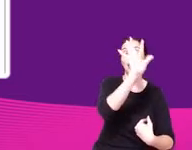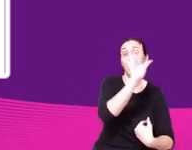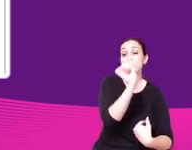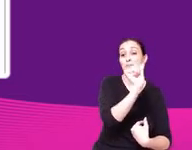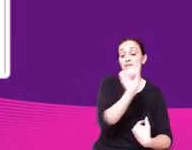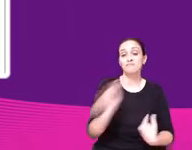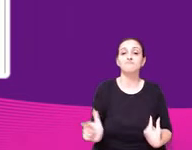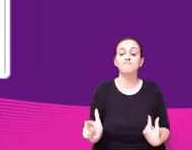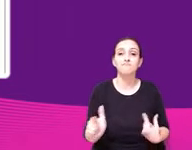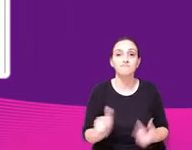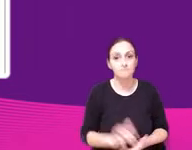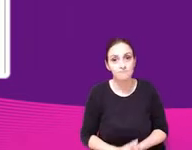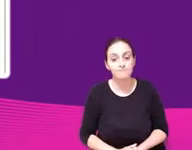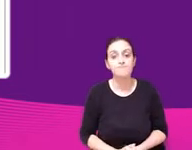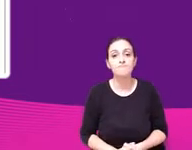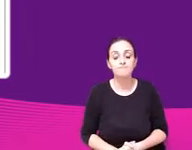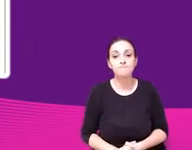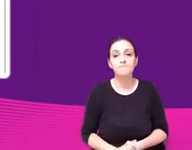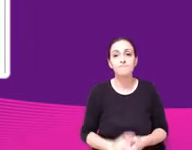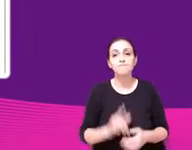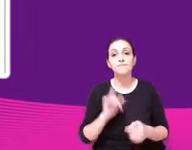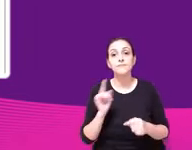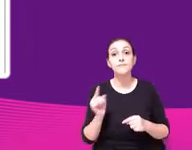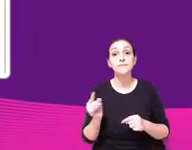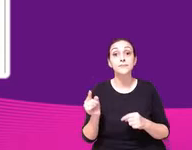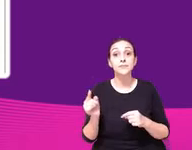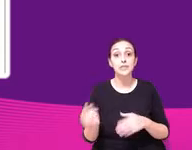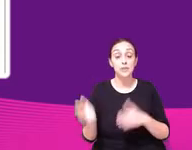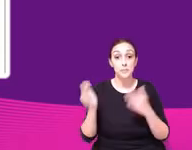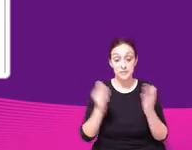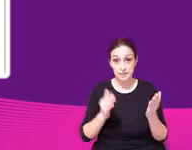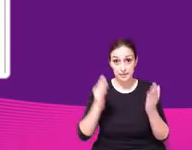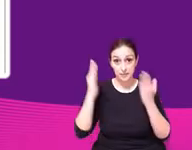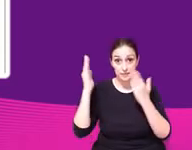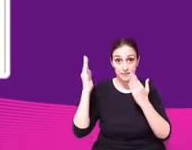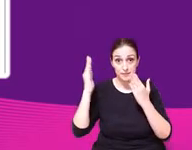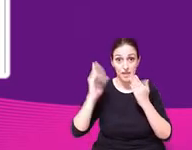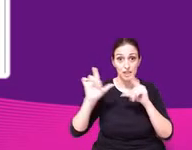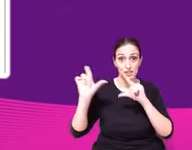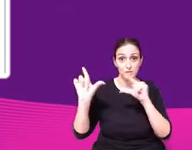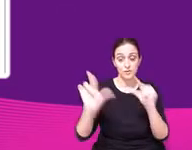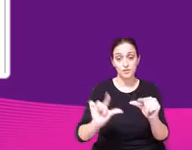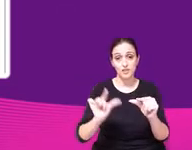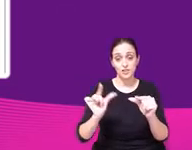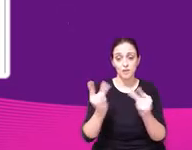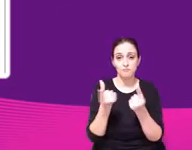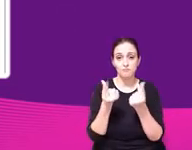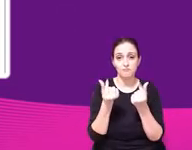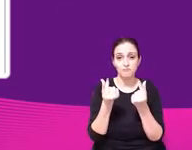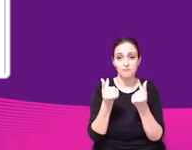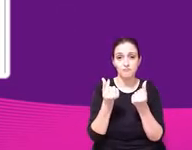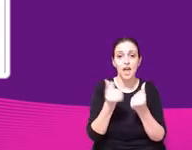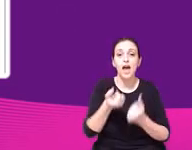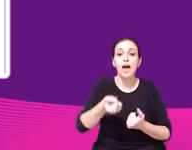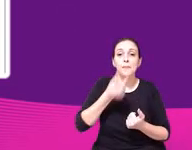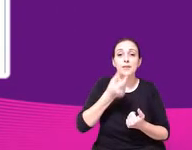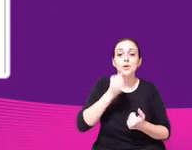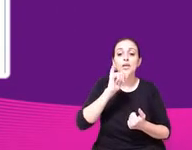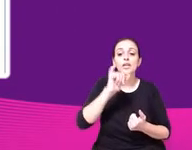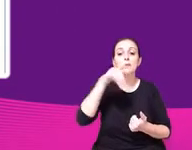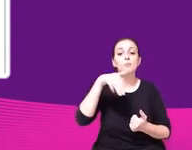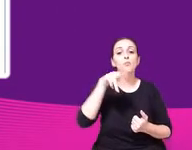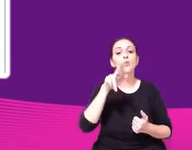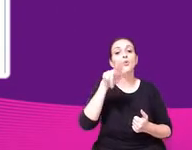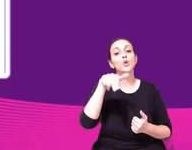veem no quadro ao lado, é a diminuição dos valores dos imunossupressores. O tacrolimus, que